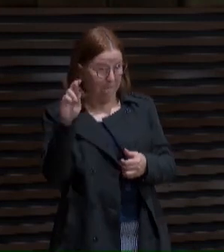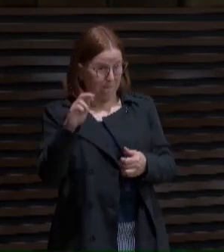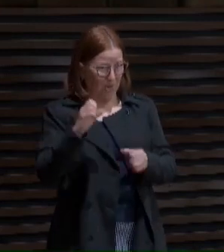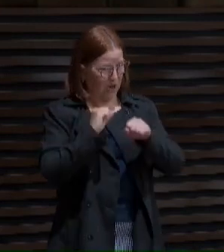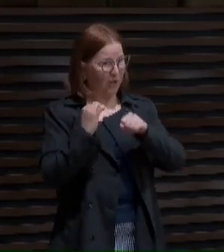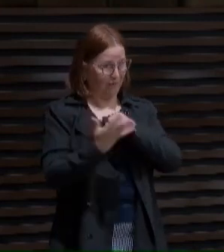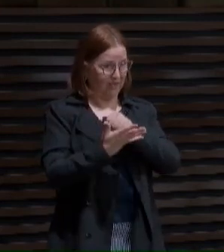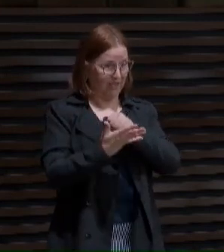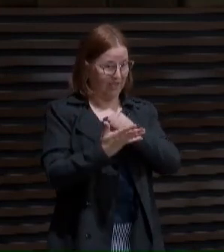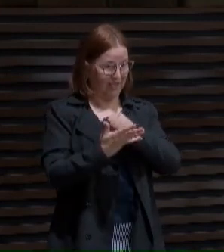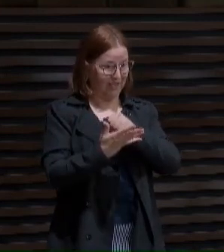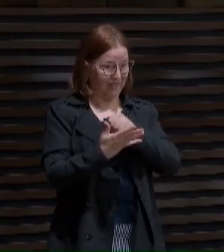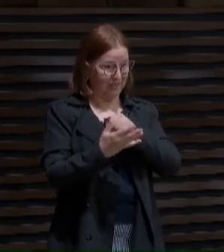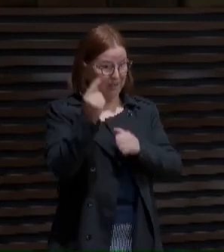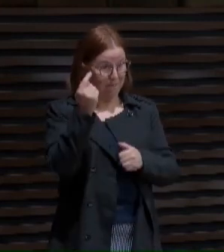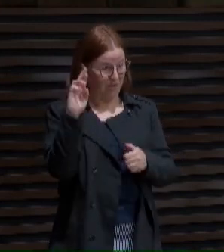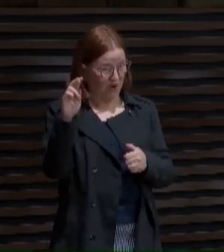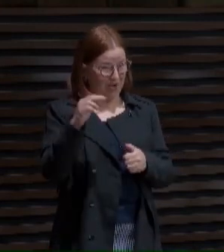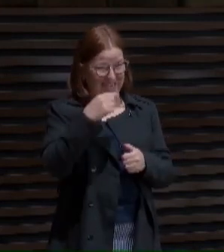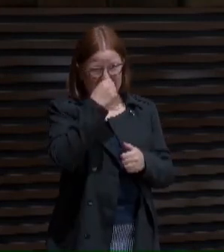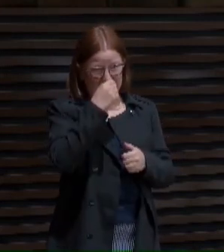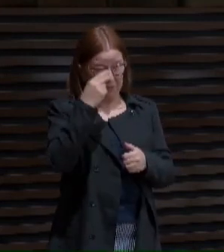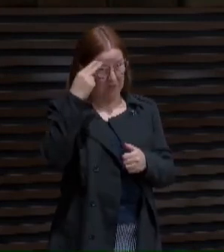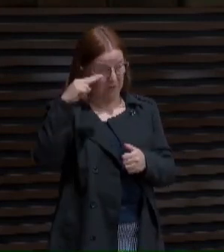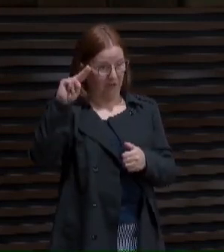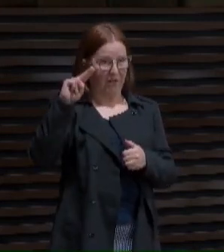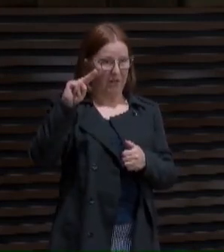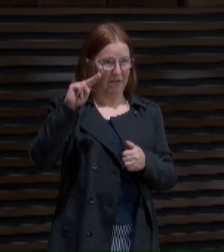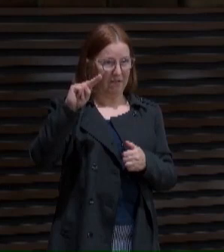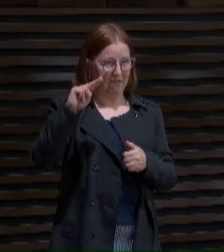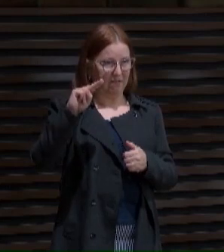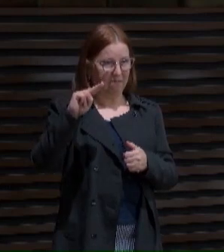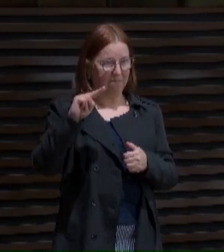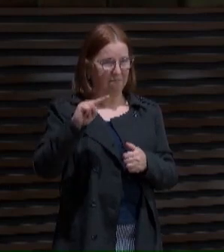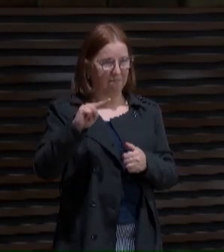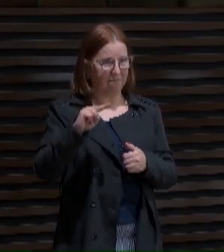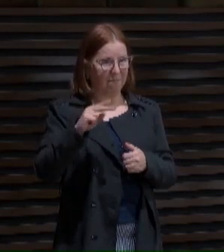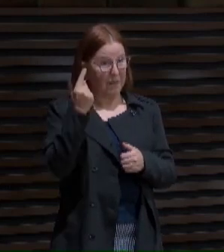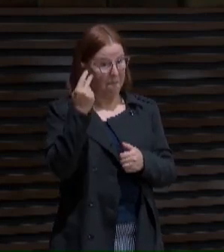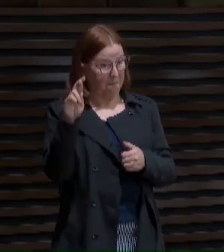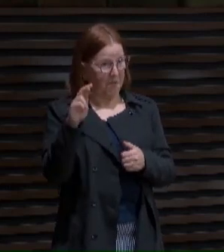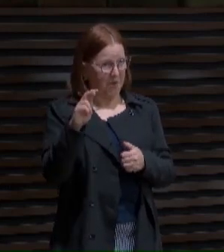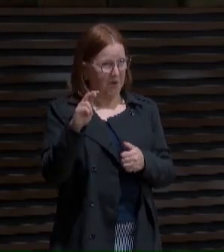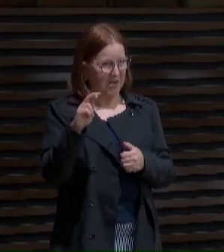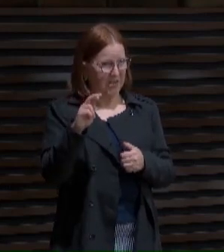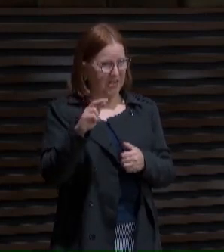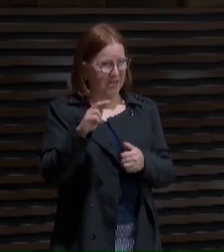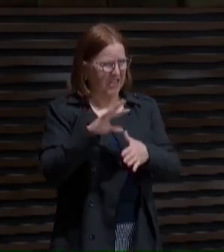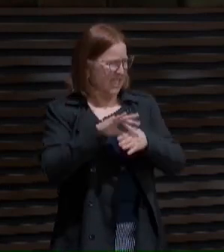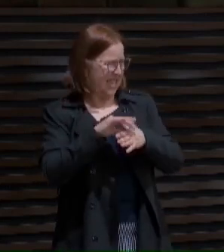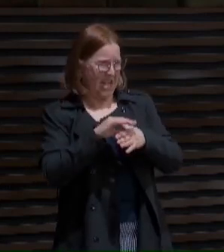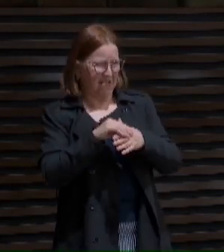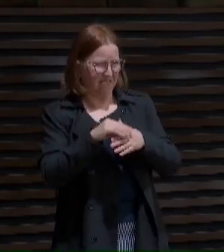mais sério que a gripe espanhola. É muito mais sério que a peste bubônica. É muito mais sério do